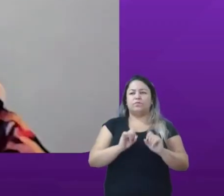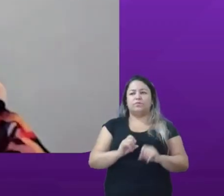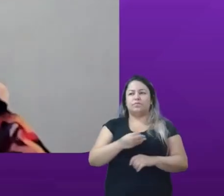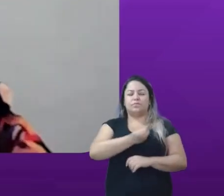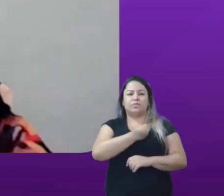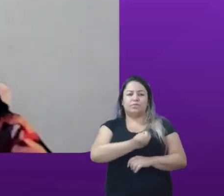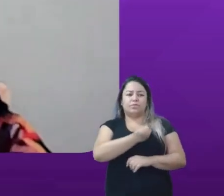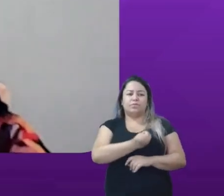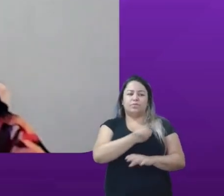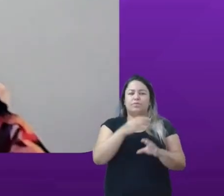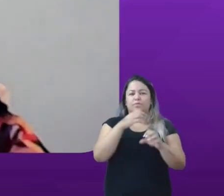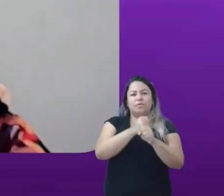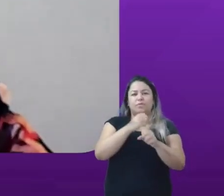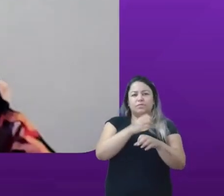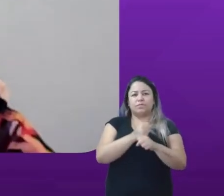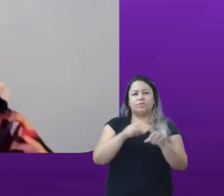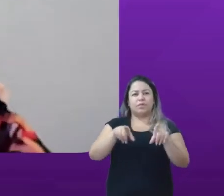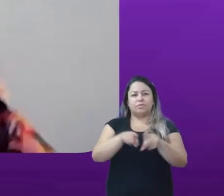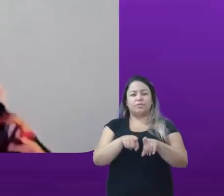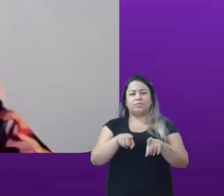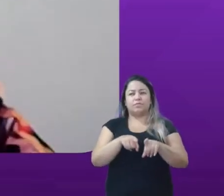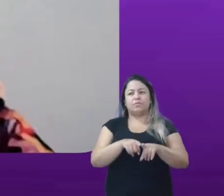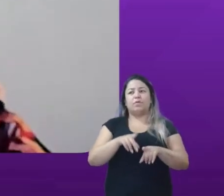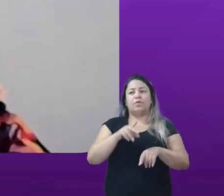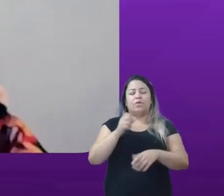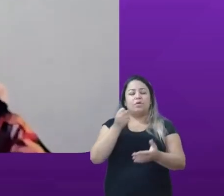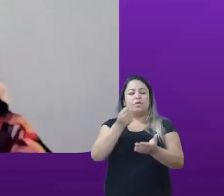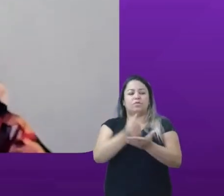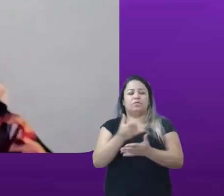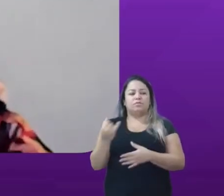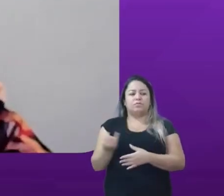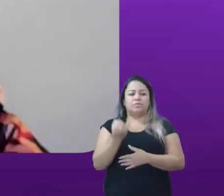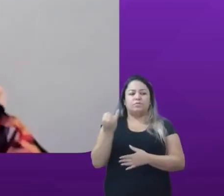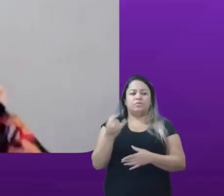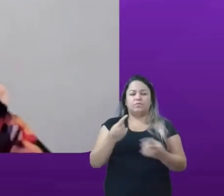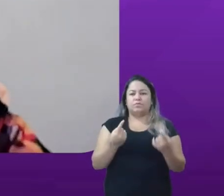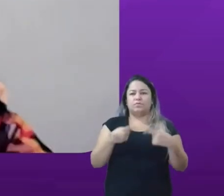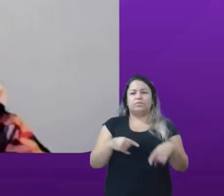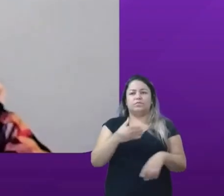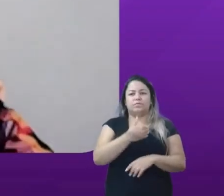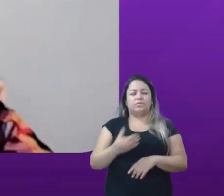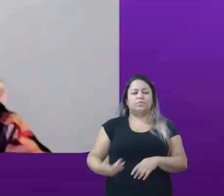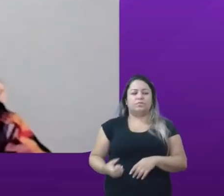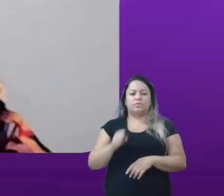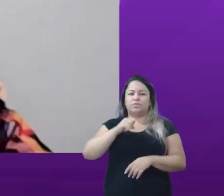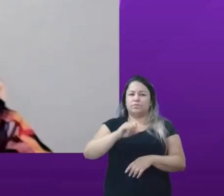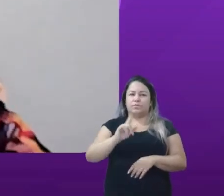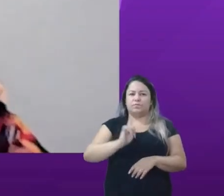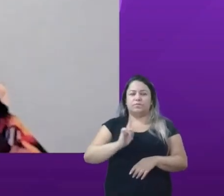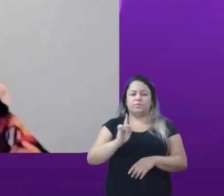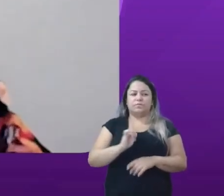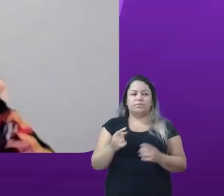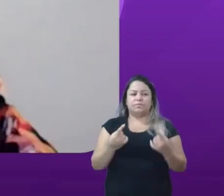social. É no orçamento que é decidido quais são os gastos prioritários para as políticas públicas, se vai haver políticas públicas ou não,